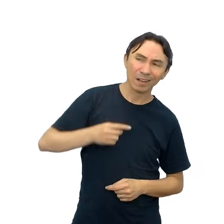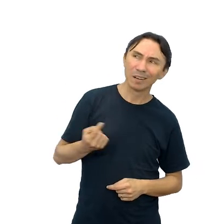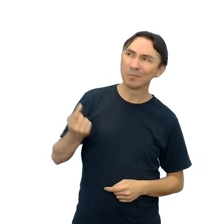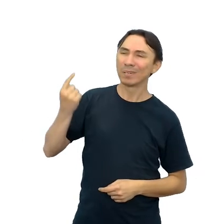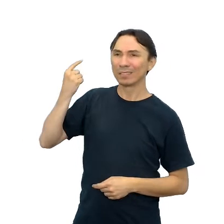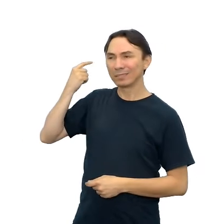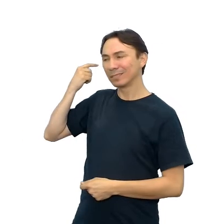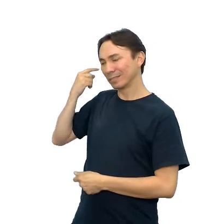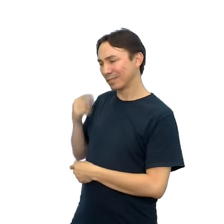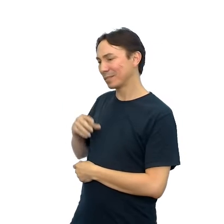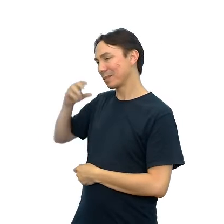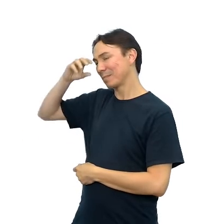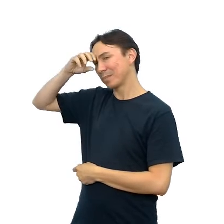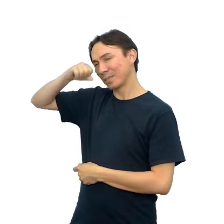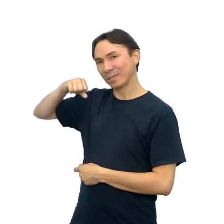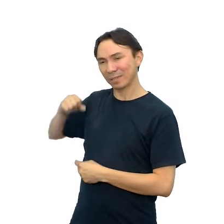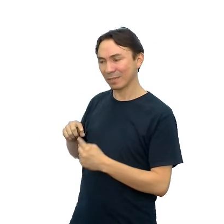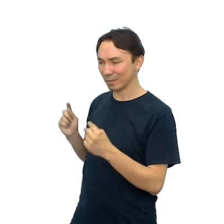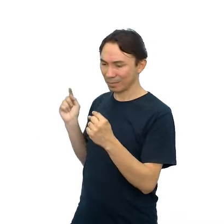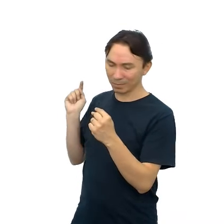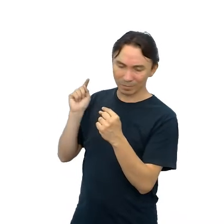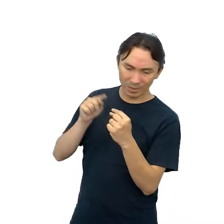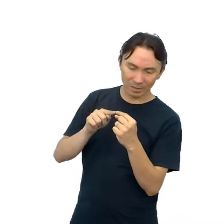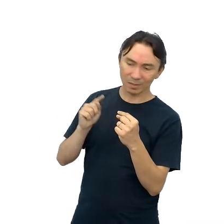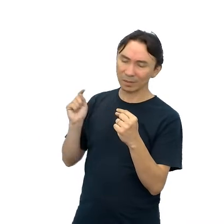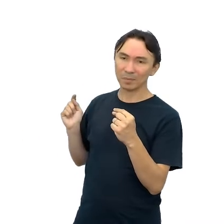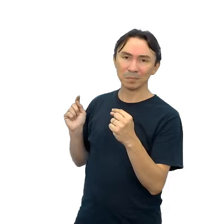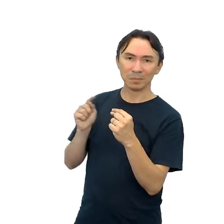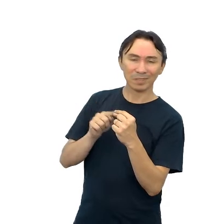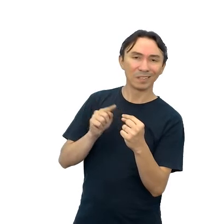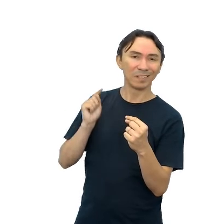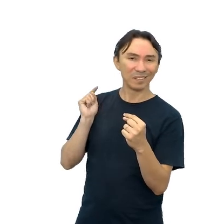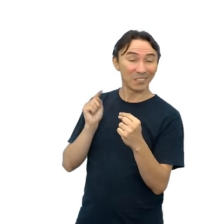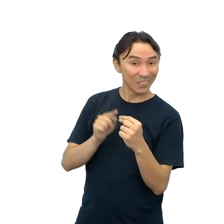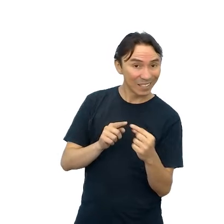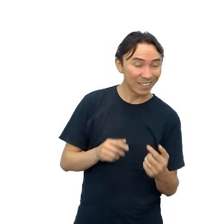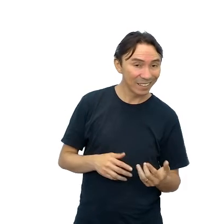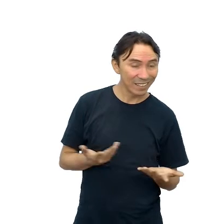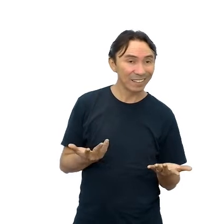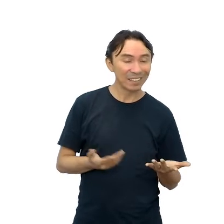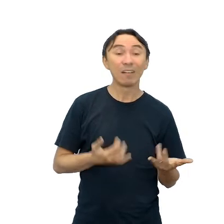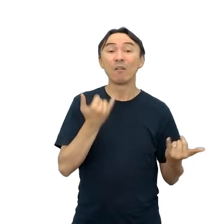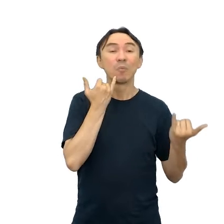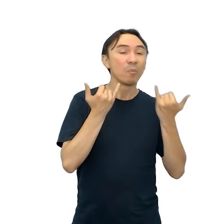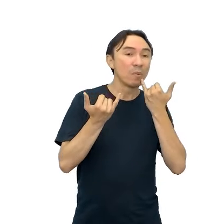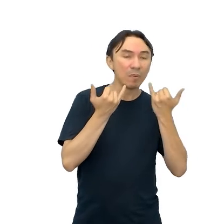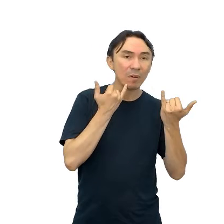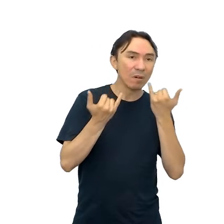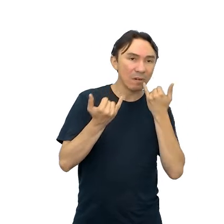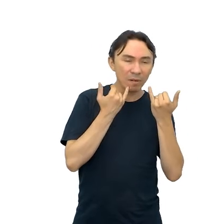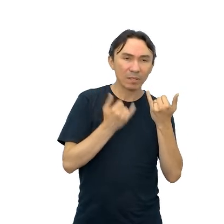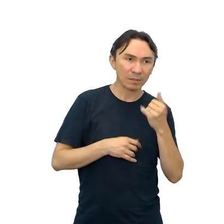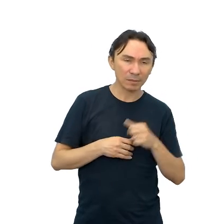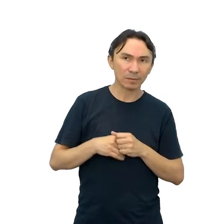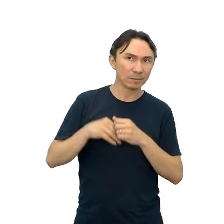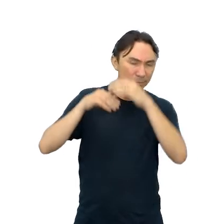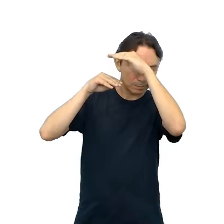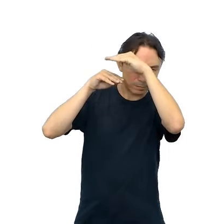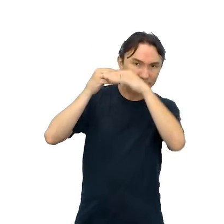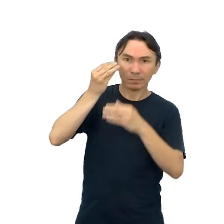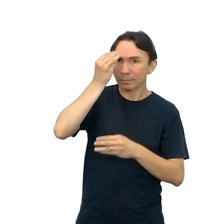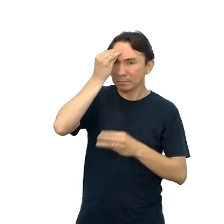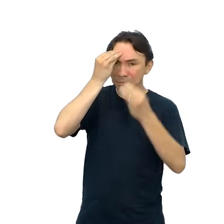anteriormente, nos parágrafos anteriores. Podemos armazenar essas informações para relacionar